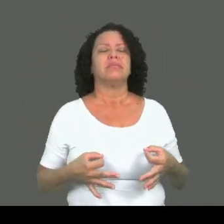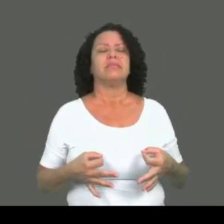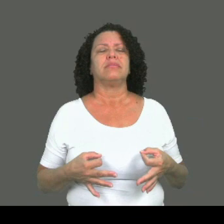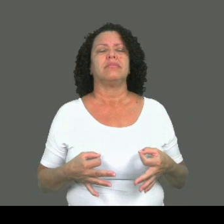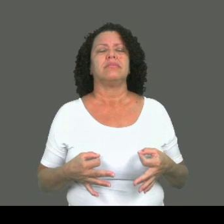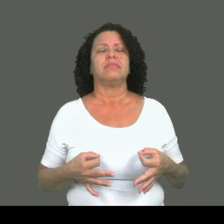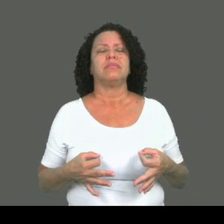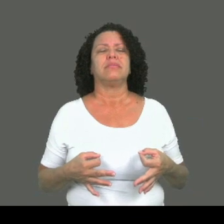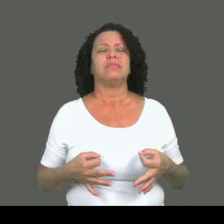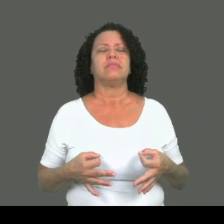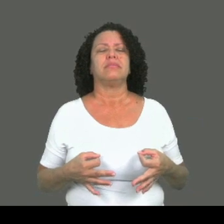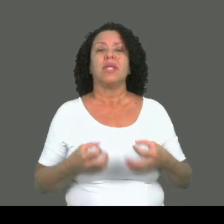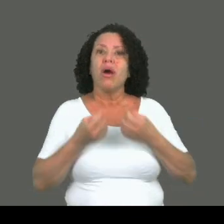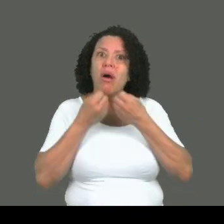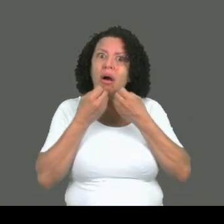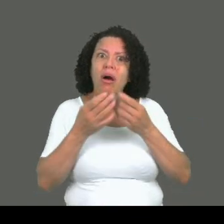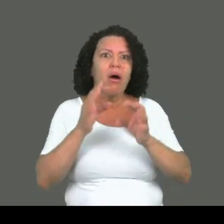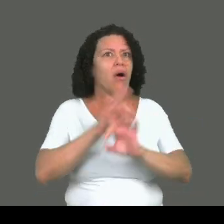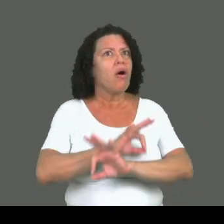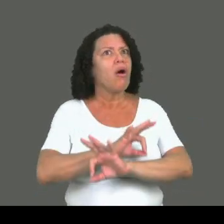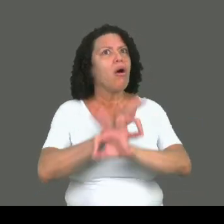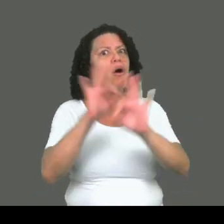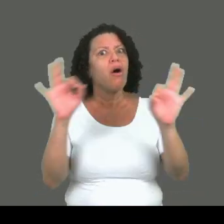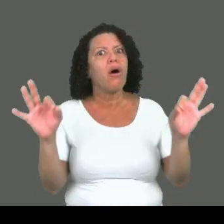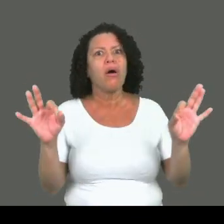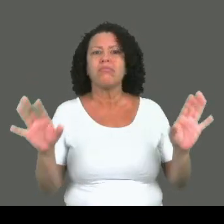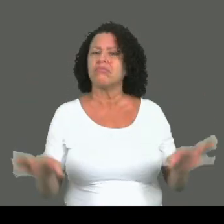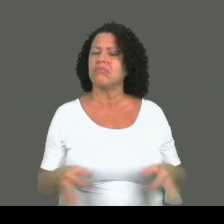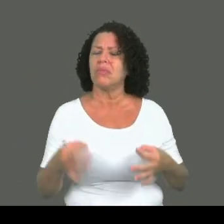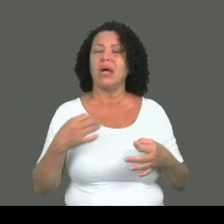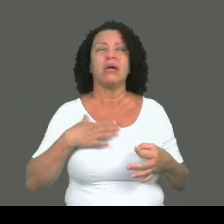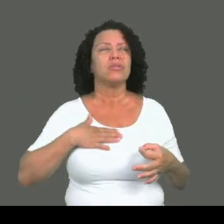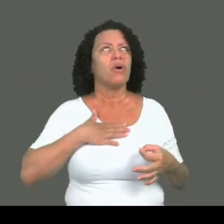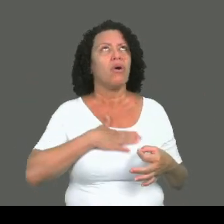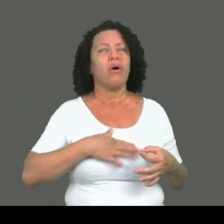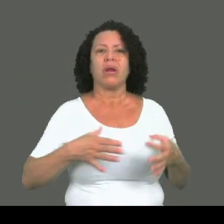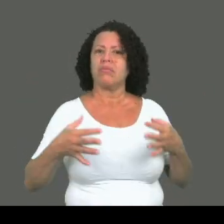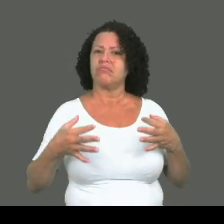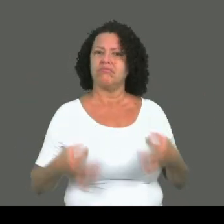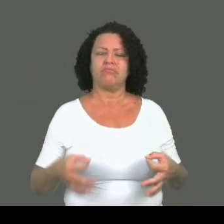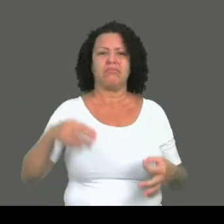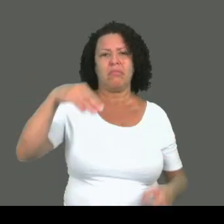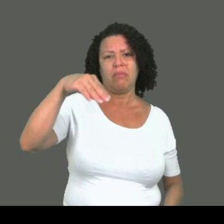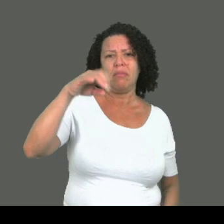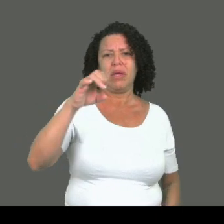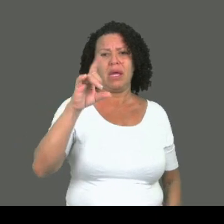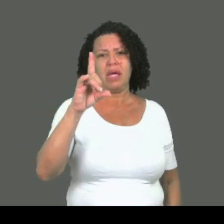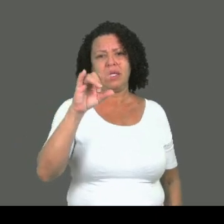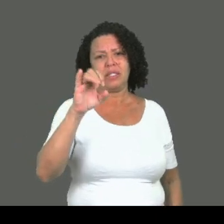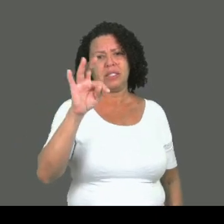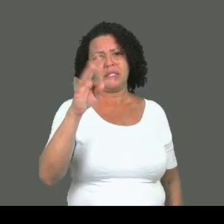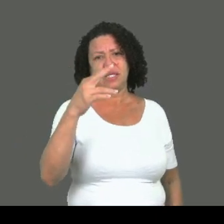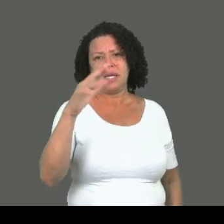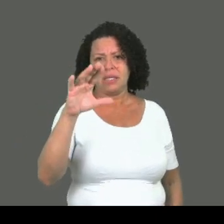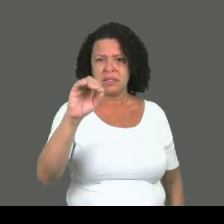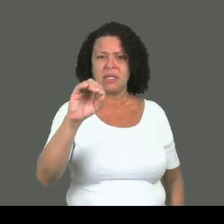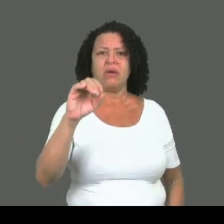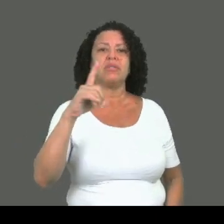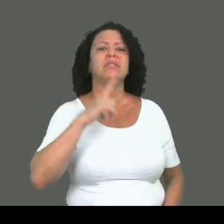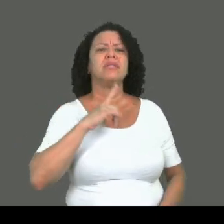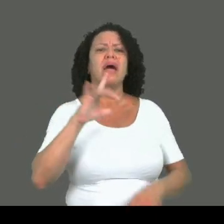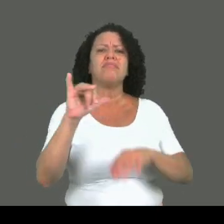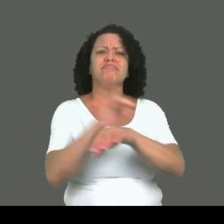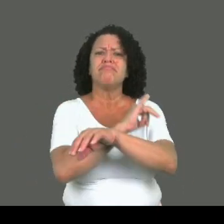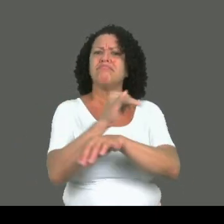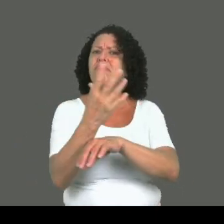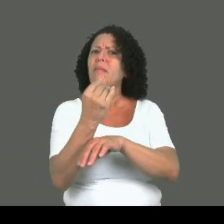excelente ferramenta, eu sempre recomendo muito, gosto muito disso. Hoje em dia a gente tem inúmeros recursos